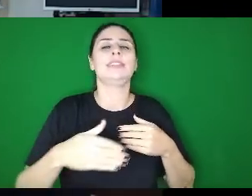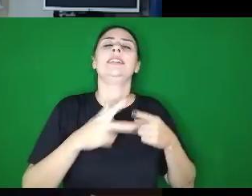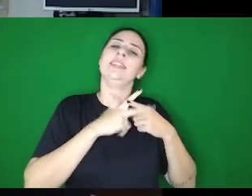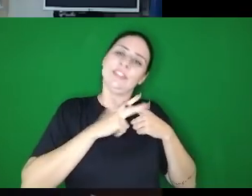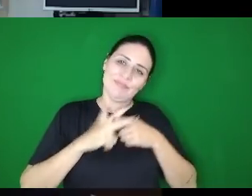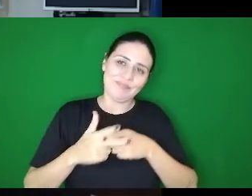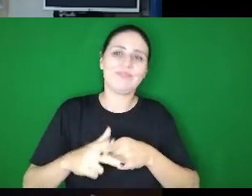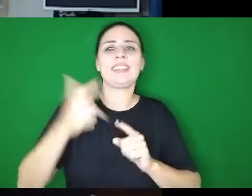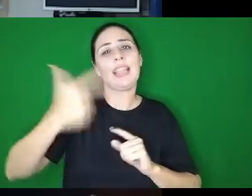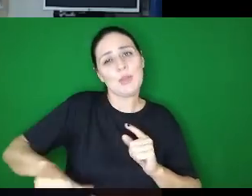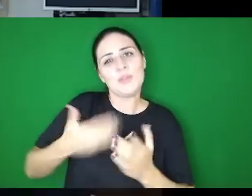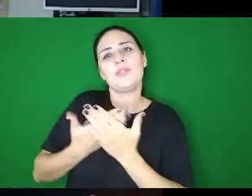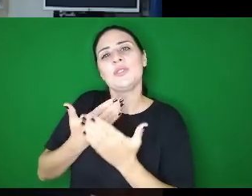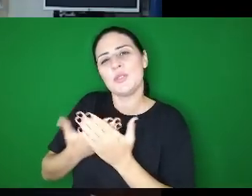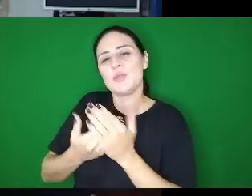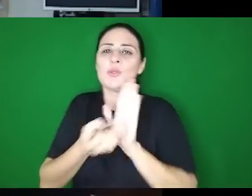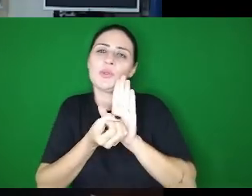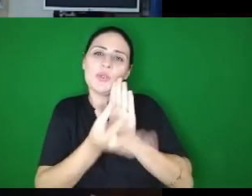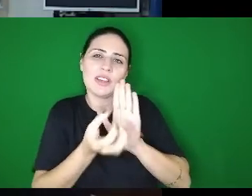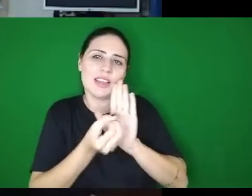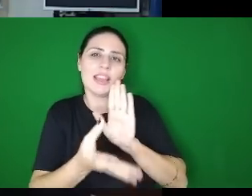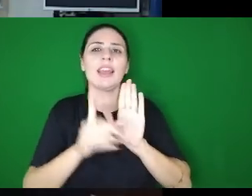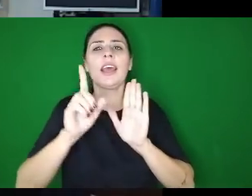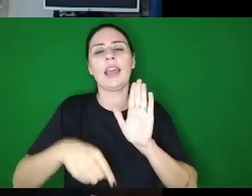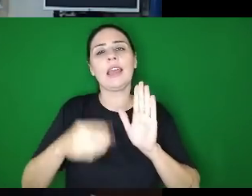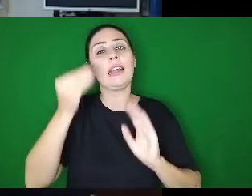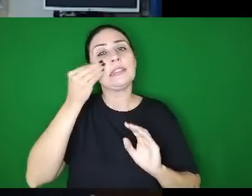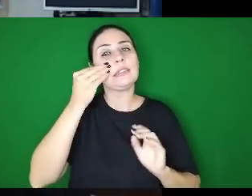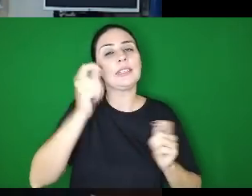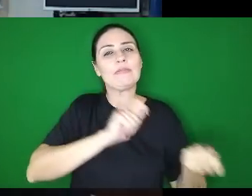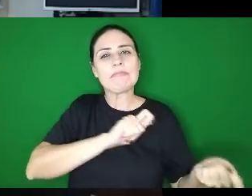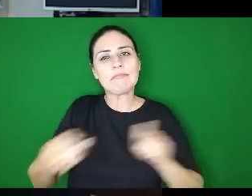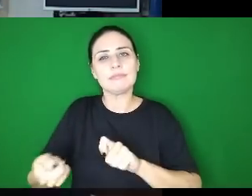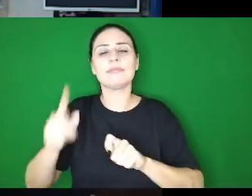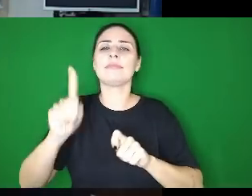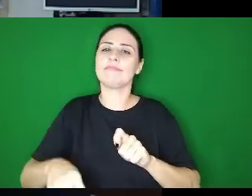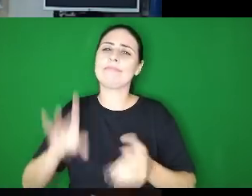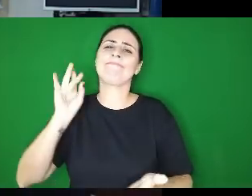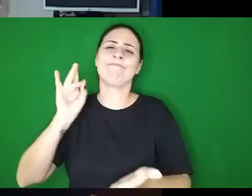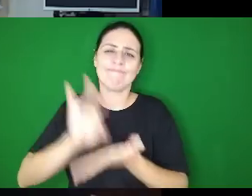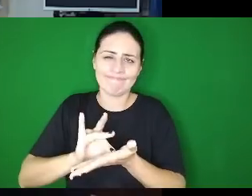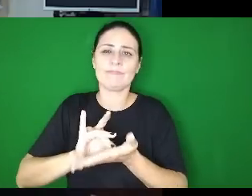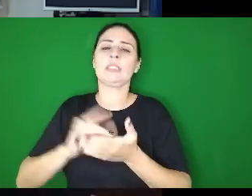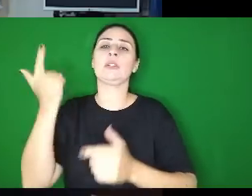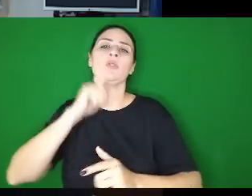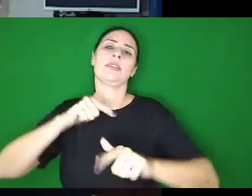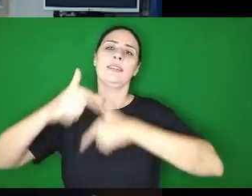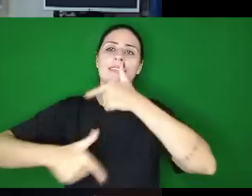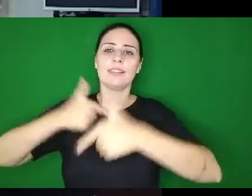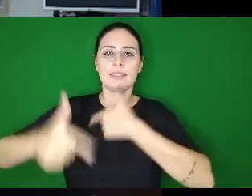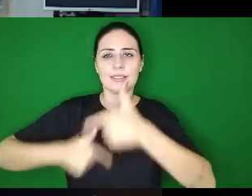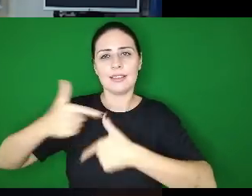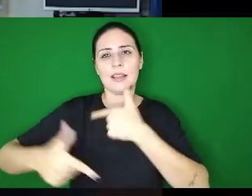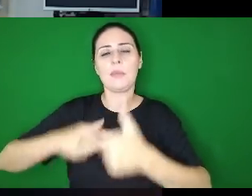estudo do nosso referencial, tentando transformar ele em algo realmente efetivo, que a gente consiga trabalhar com